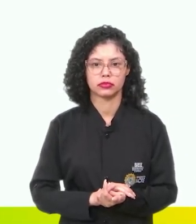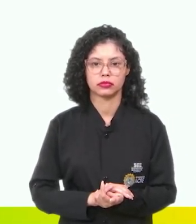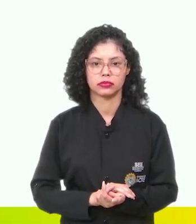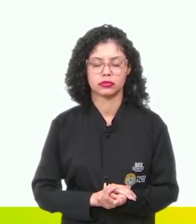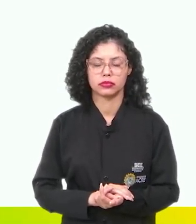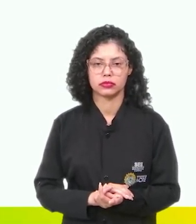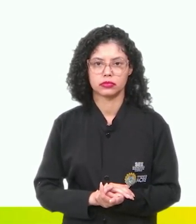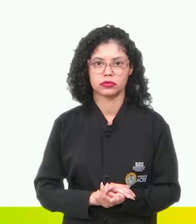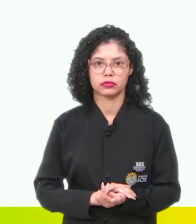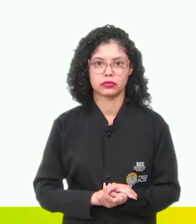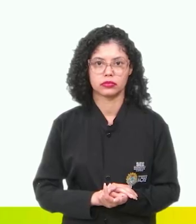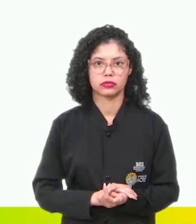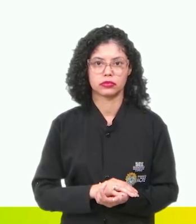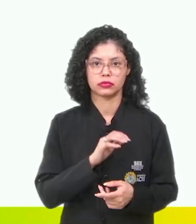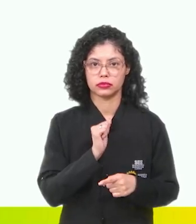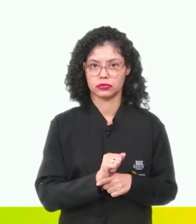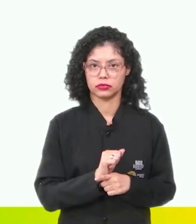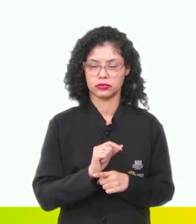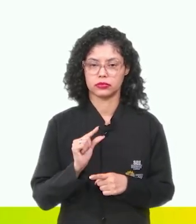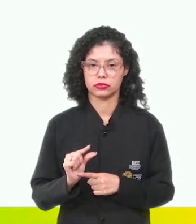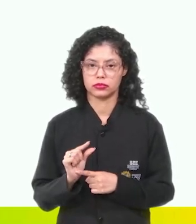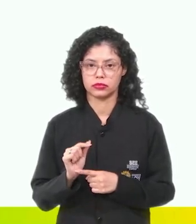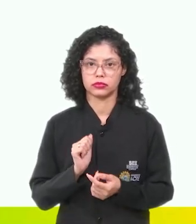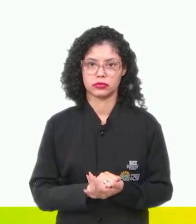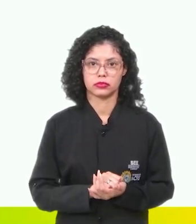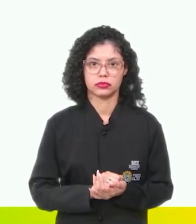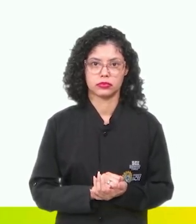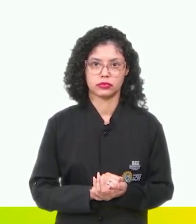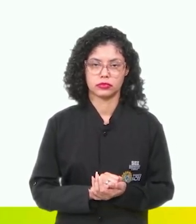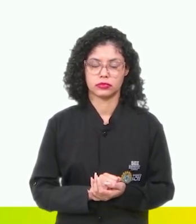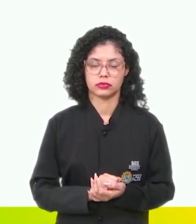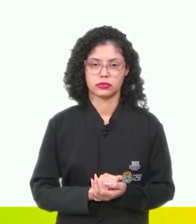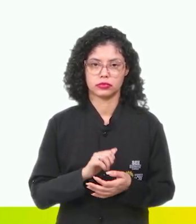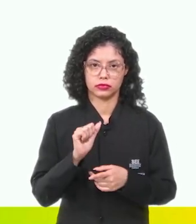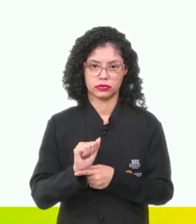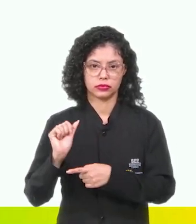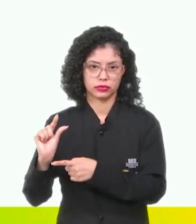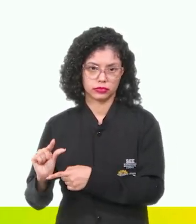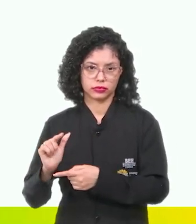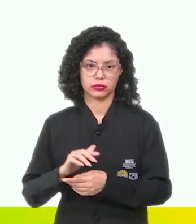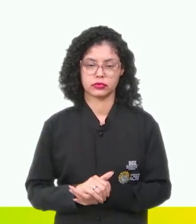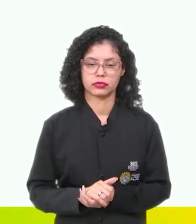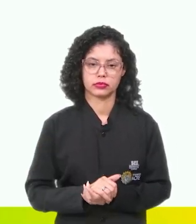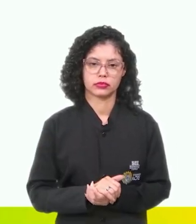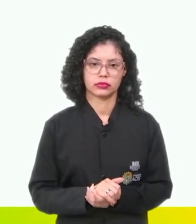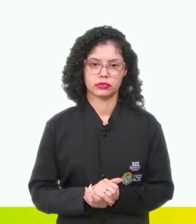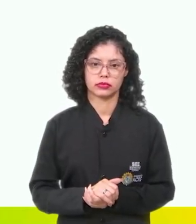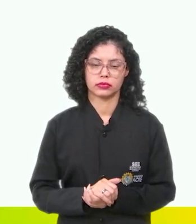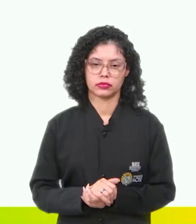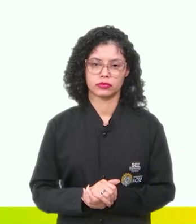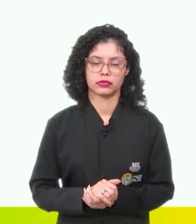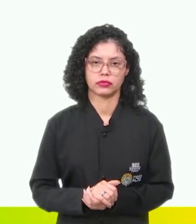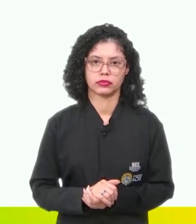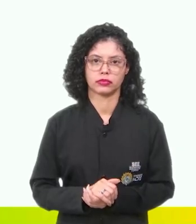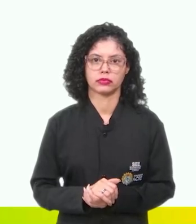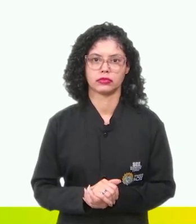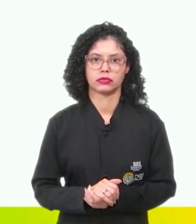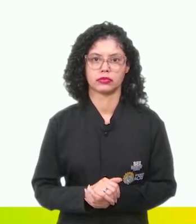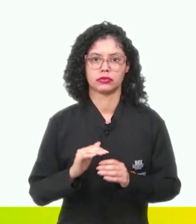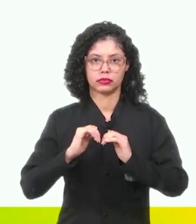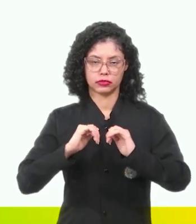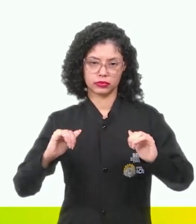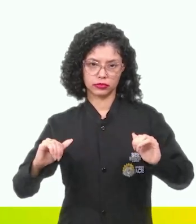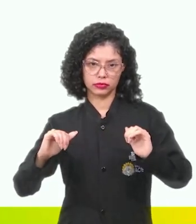pegar azão, azinho, mais quem? Azão, azinho. Separo, bezão,